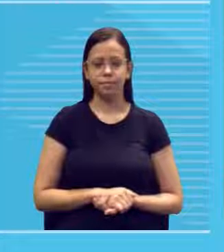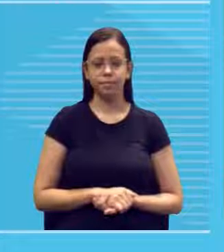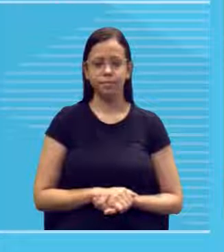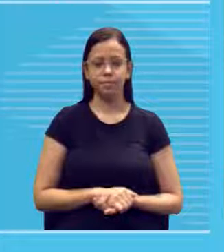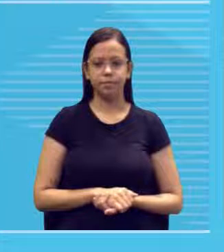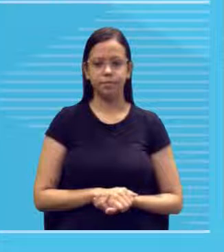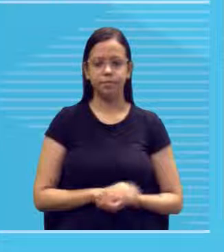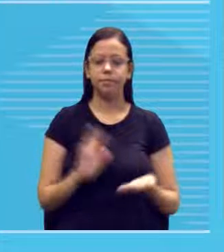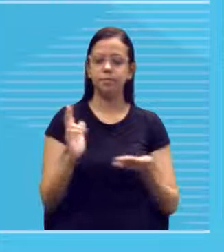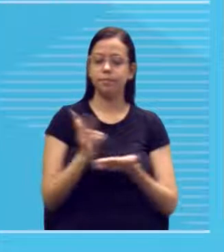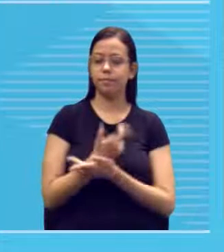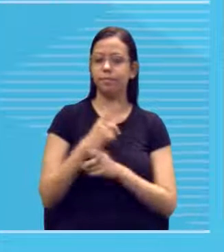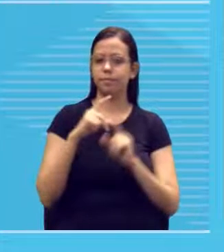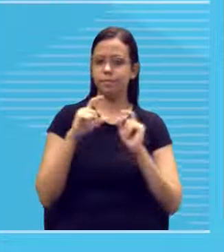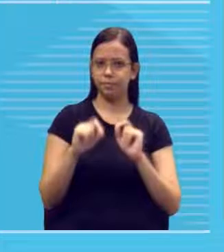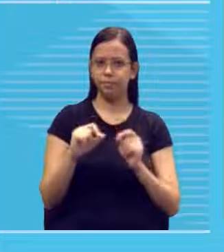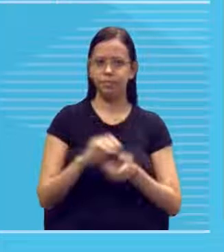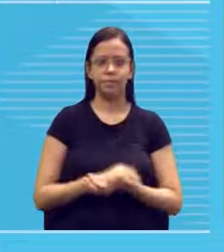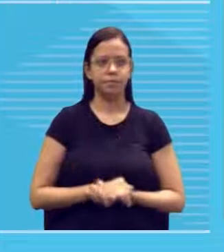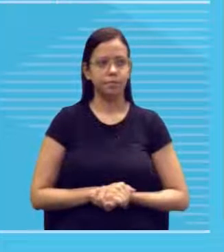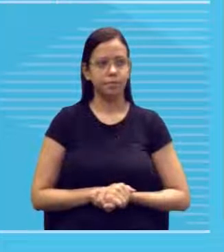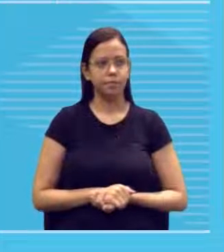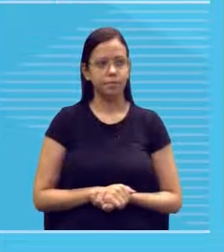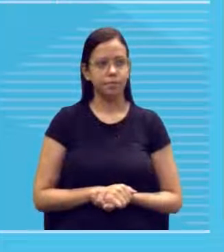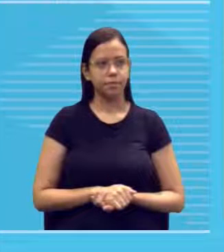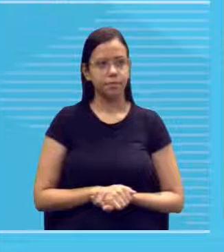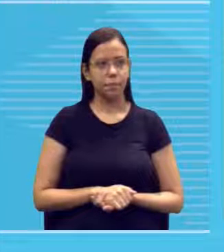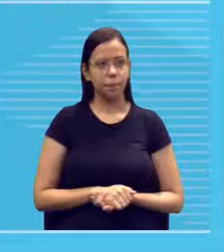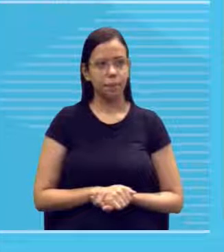que que acontece com a área do trapézio